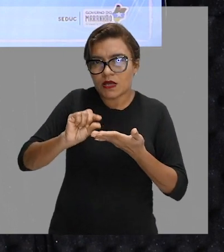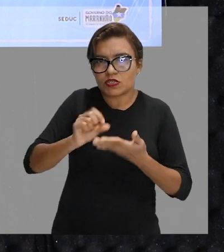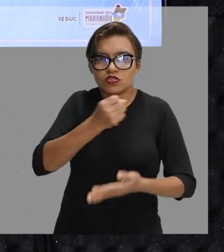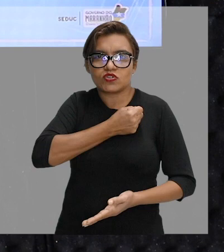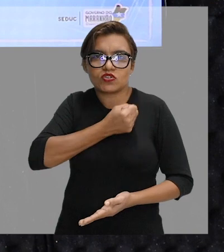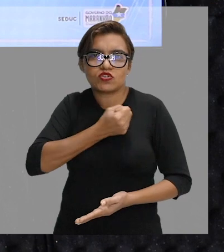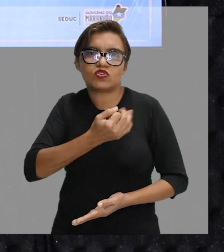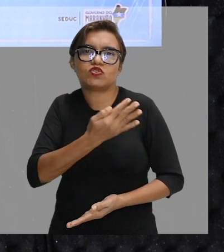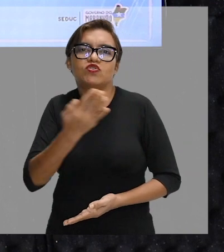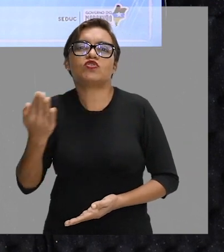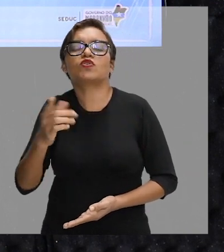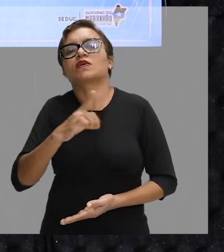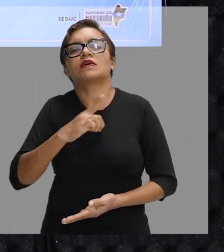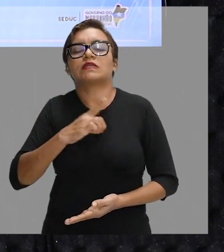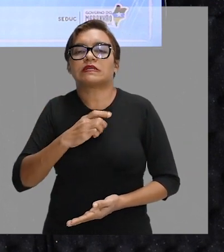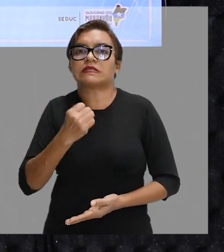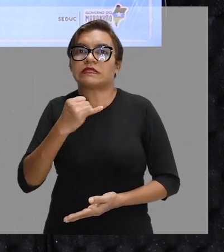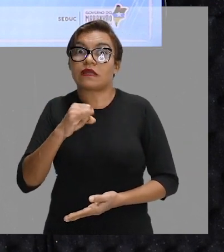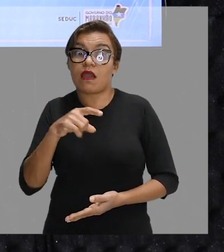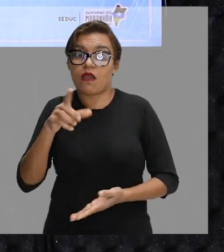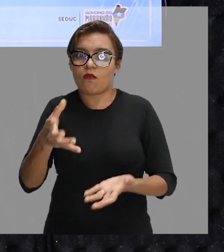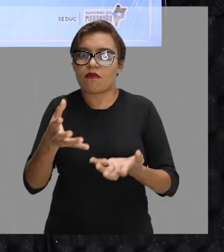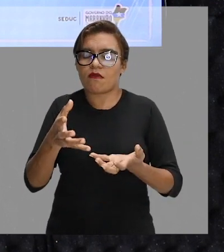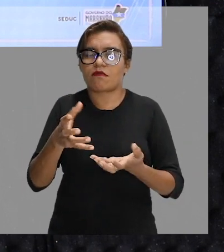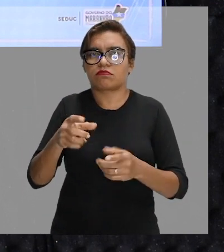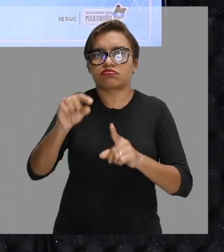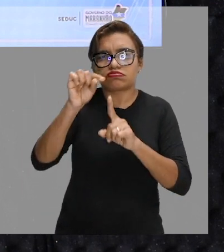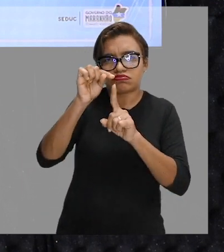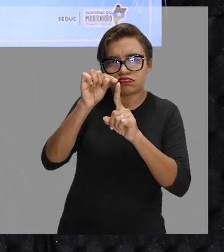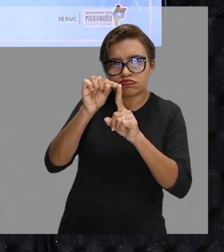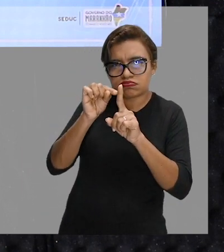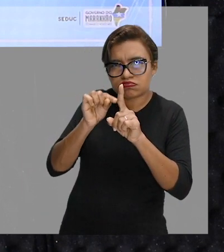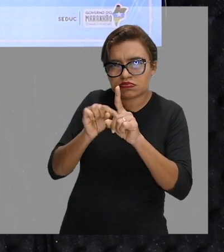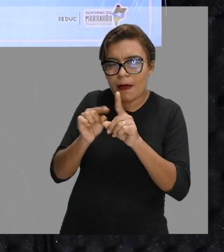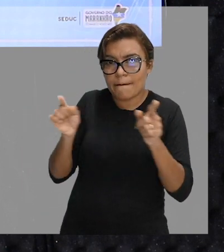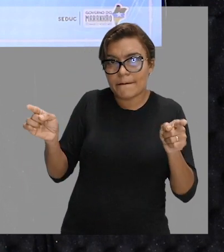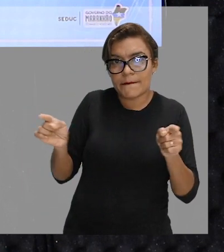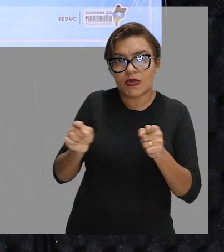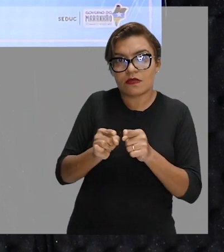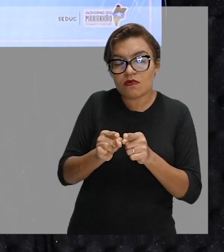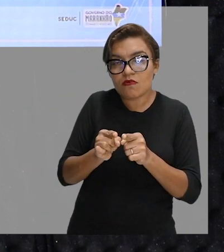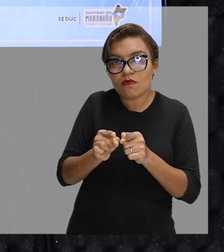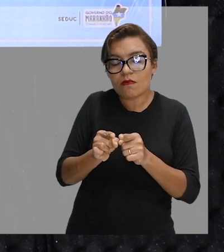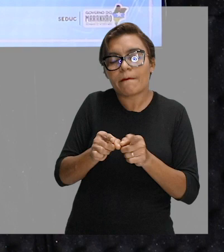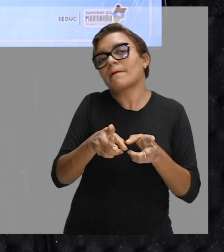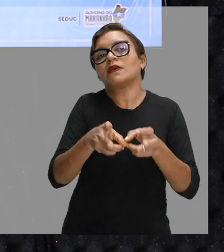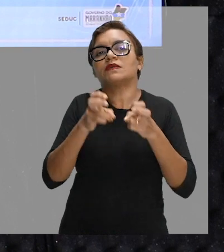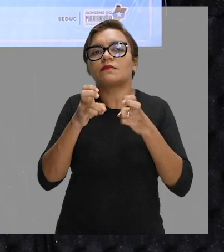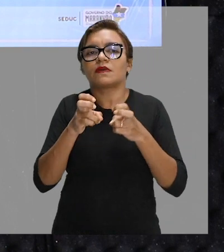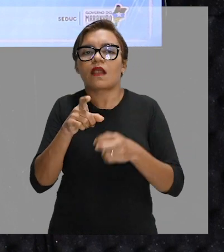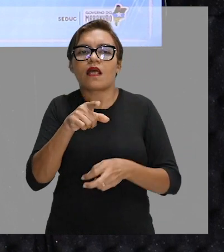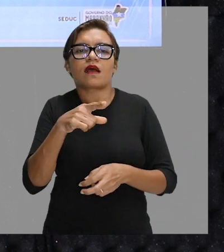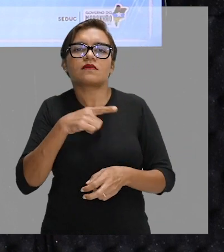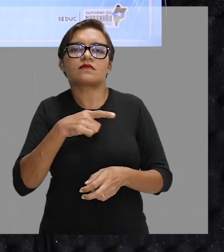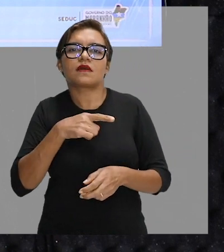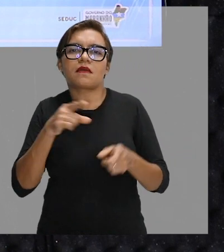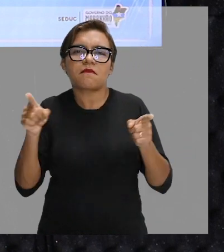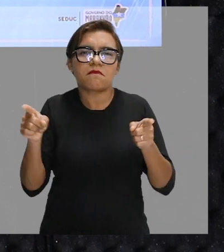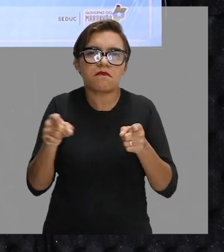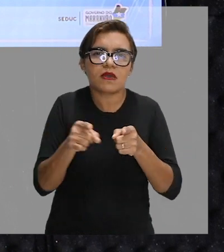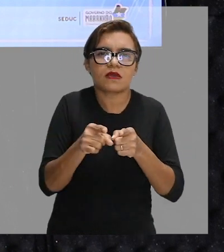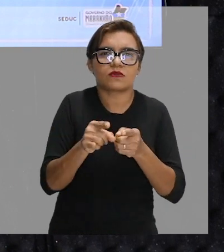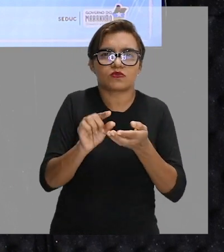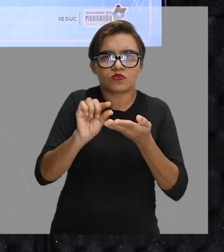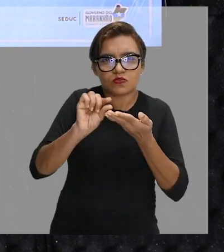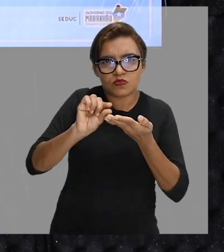uma temperatura de congelamento menor, eu preciso ver onde eu tenho menos partículas.